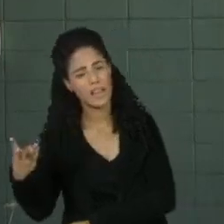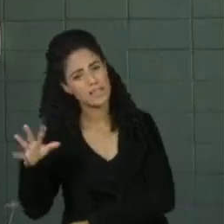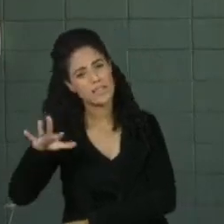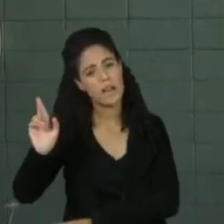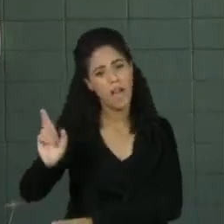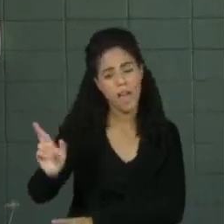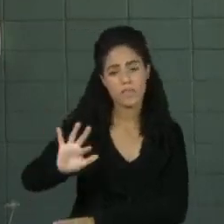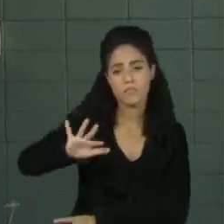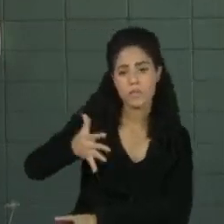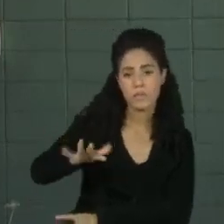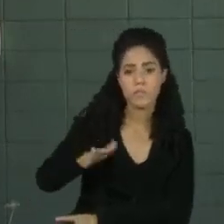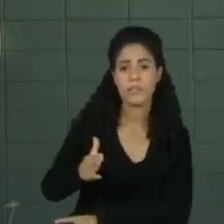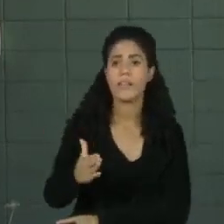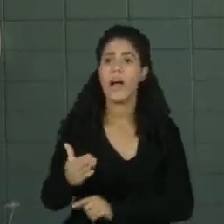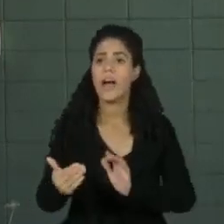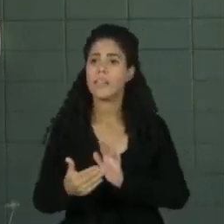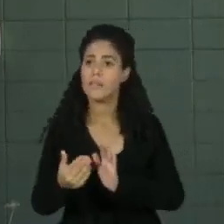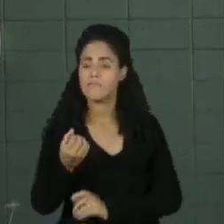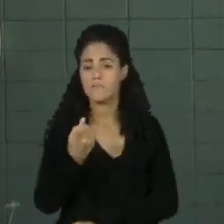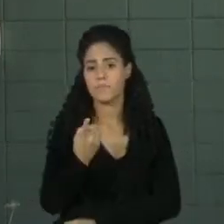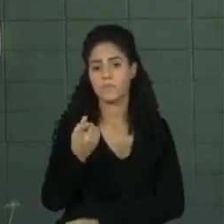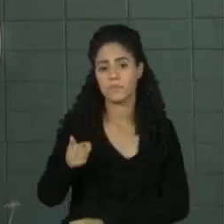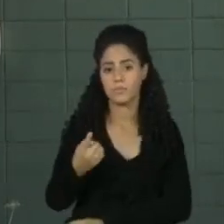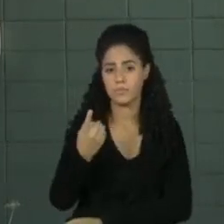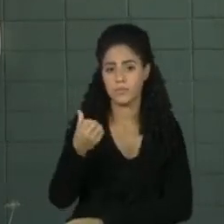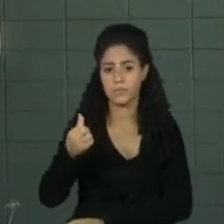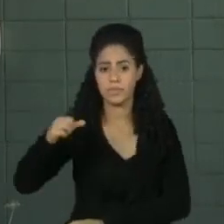R$ 1.213,84 para R$